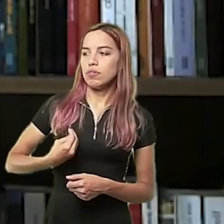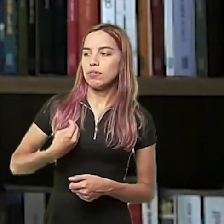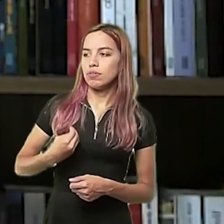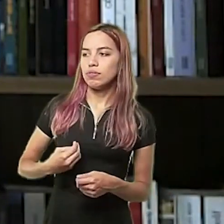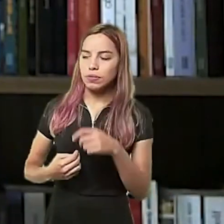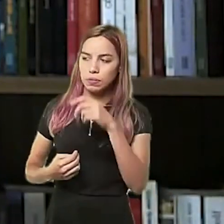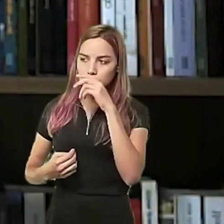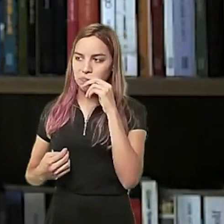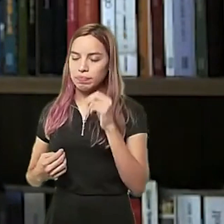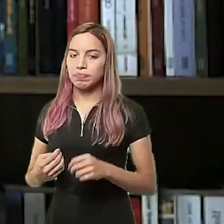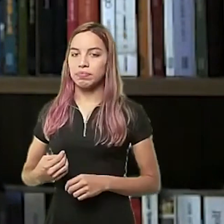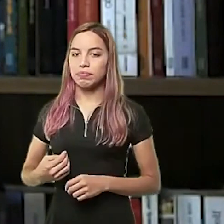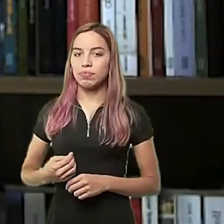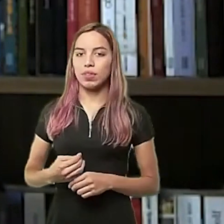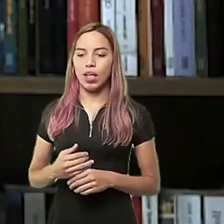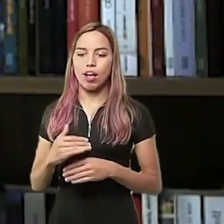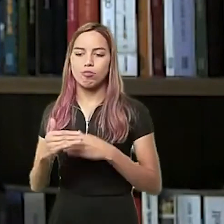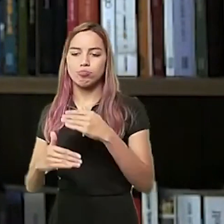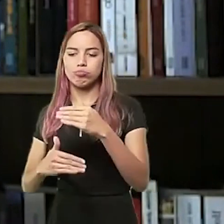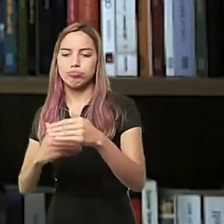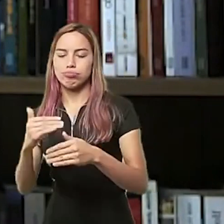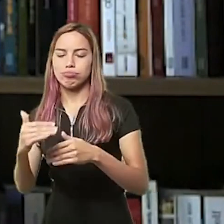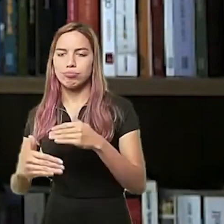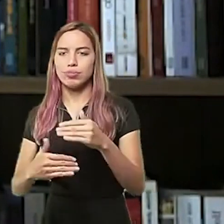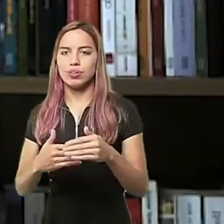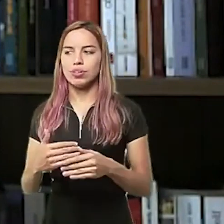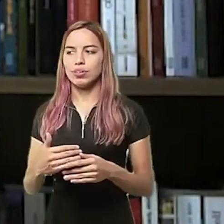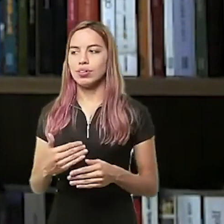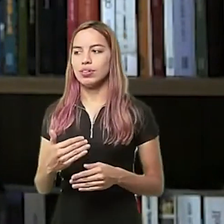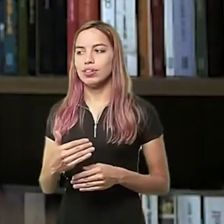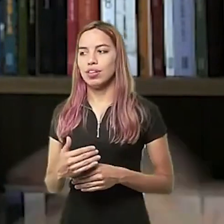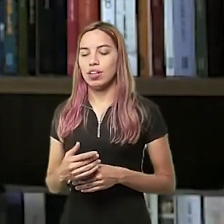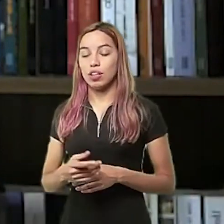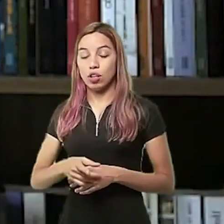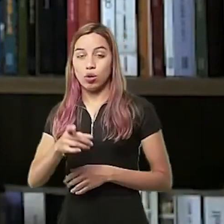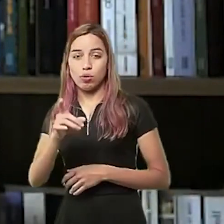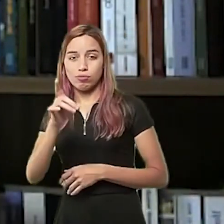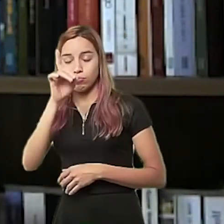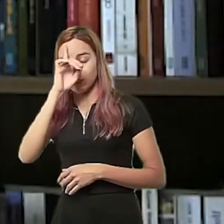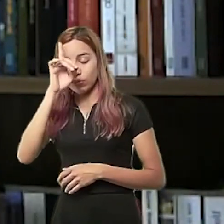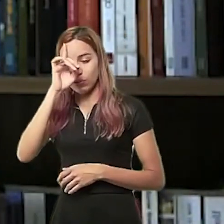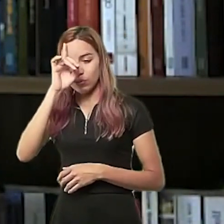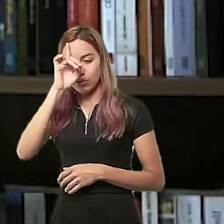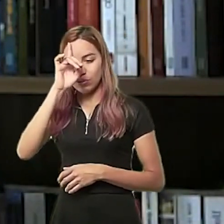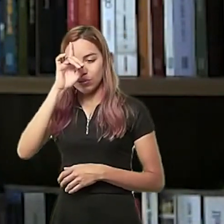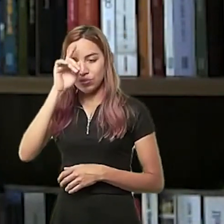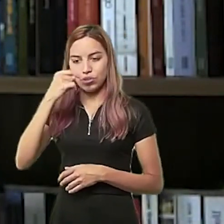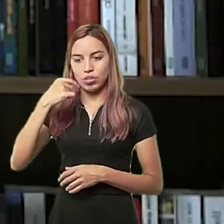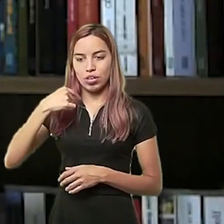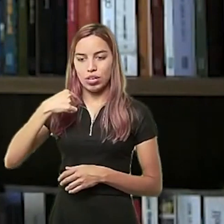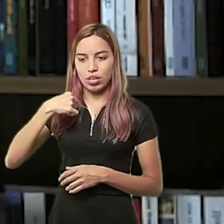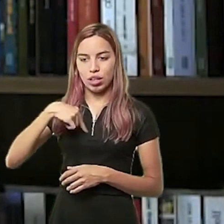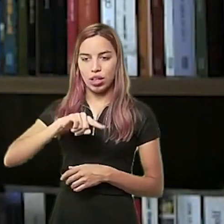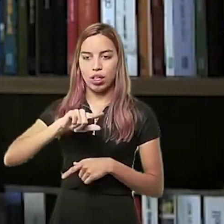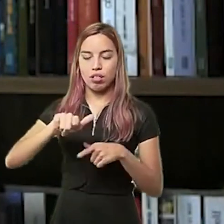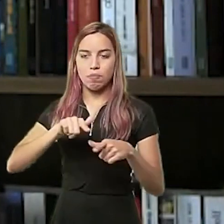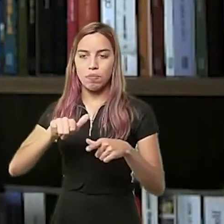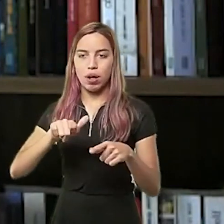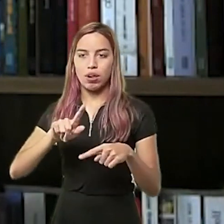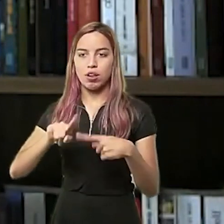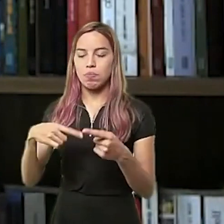essa jornada a que ela se lançava todos os dias ao deixar o trabalho, né?